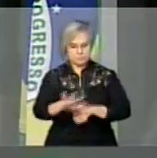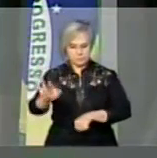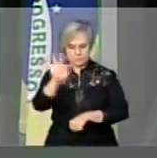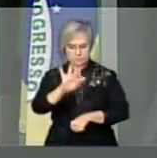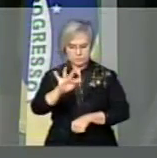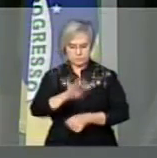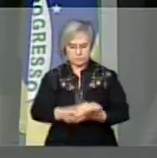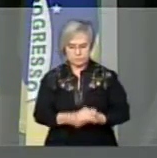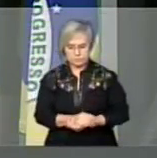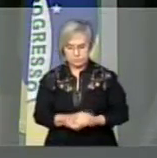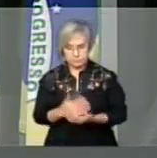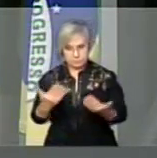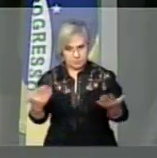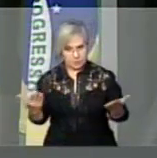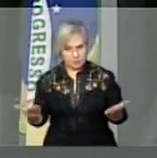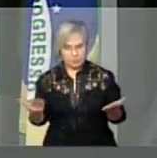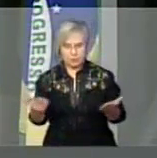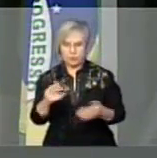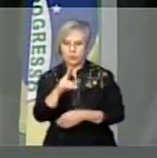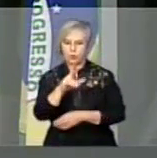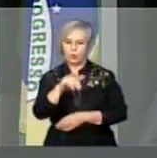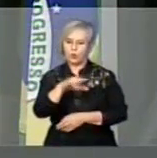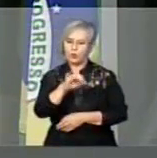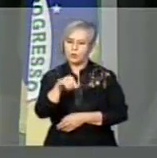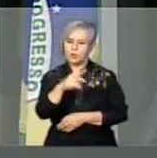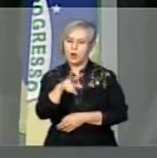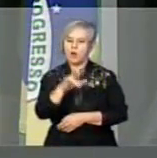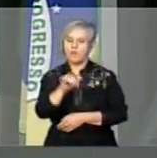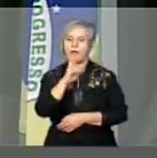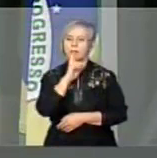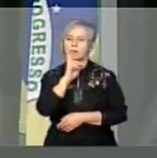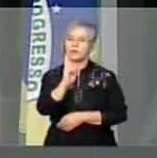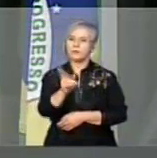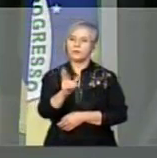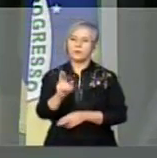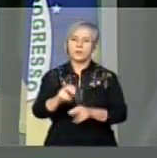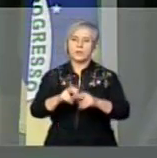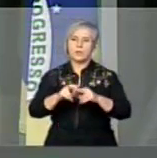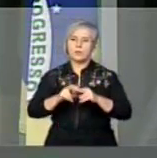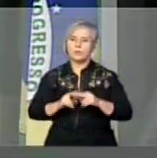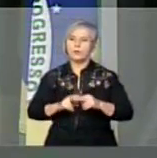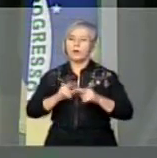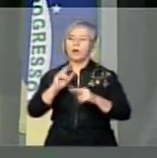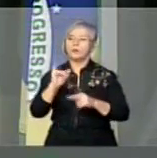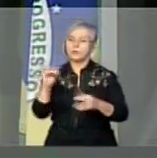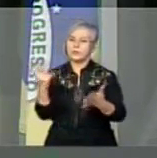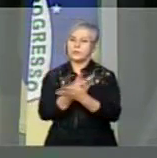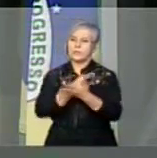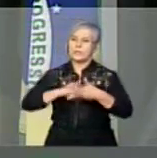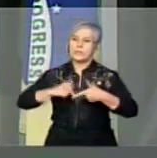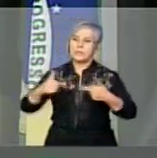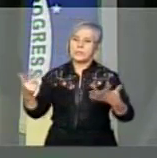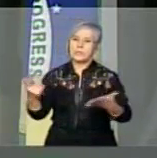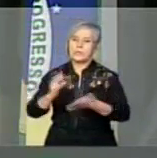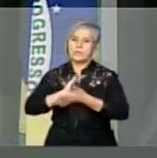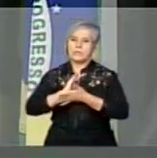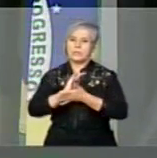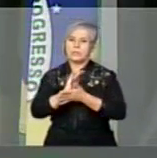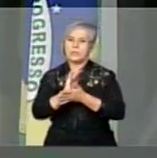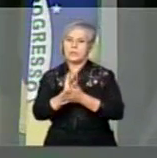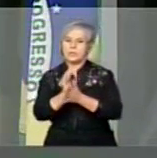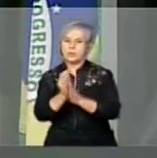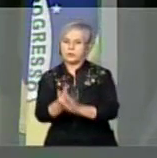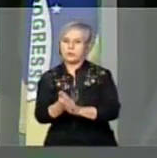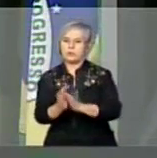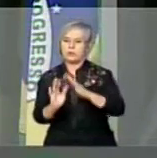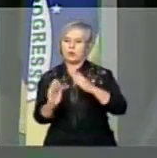República. Assim, a União responderá objetivamente pelos danos que seus agentes, nessa qualidade, causarem